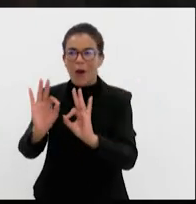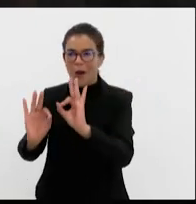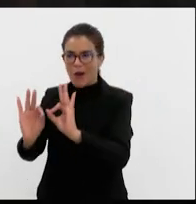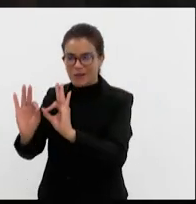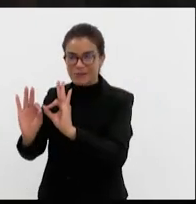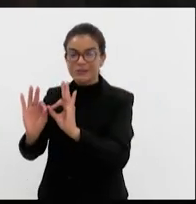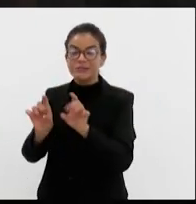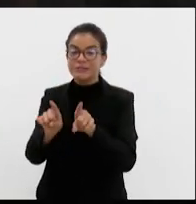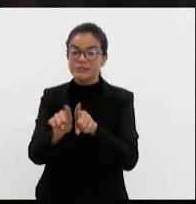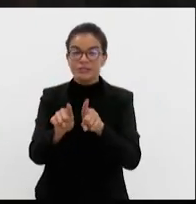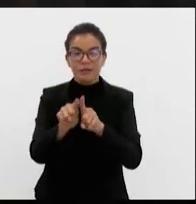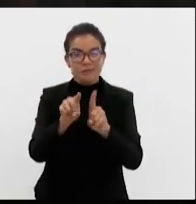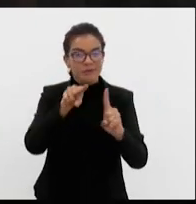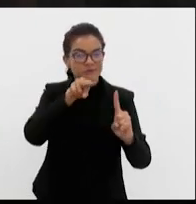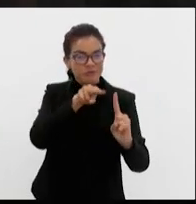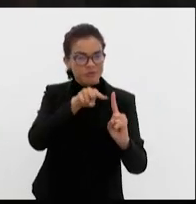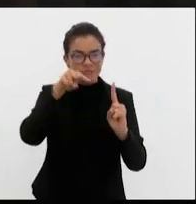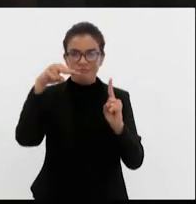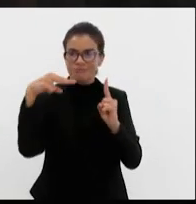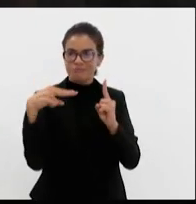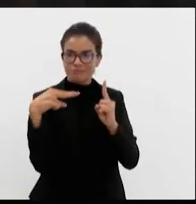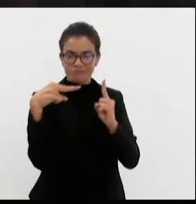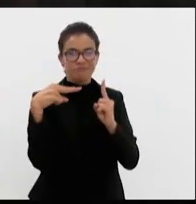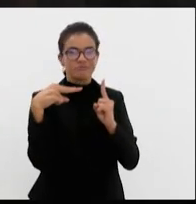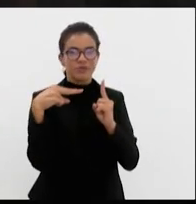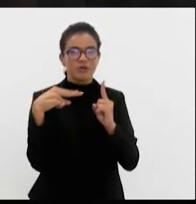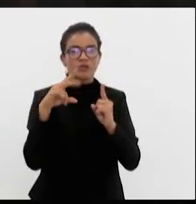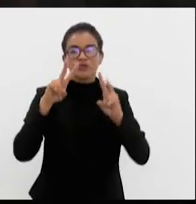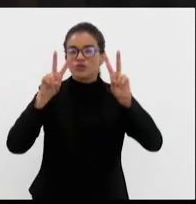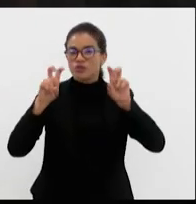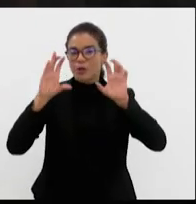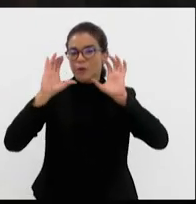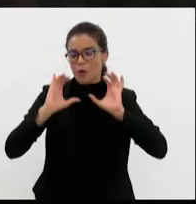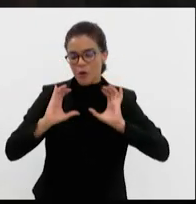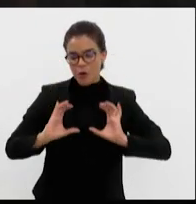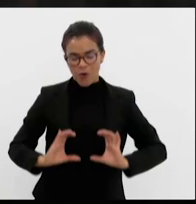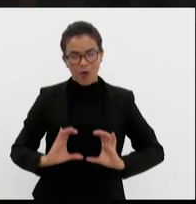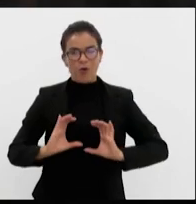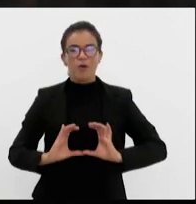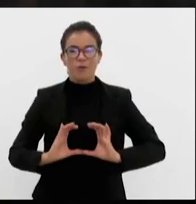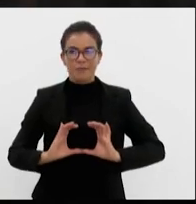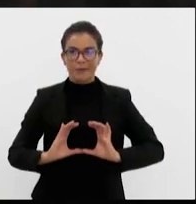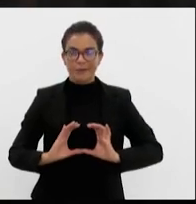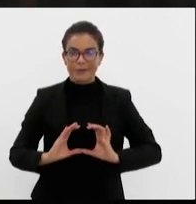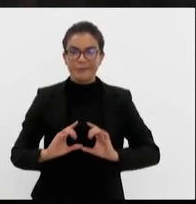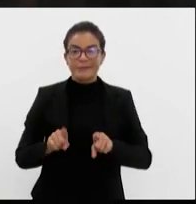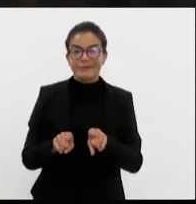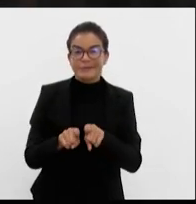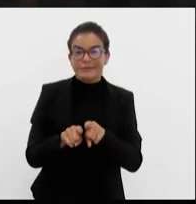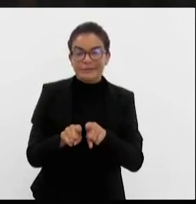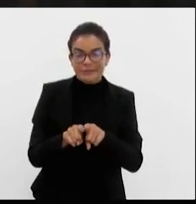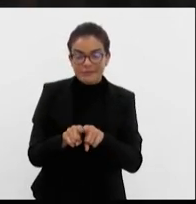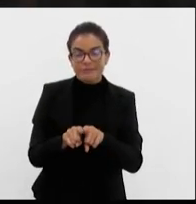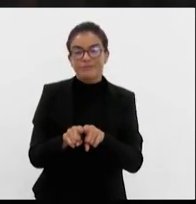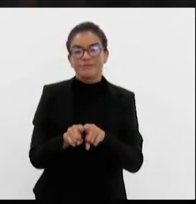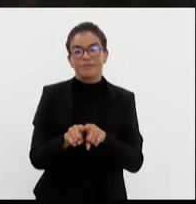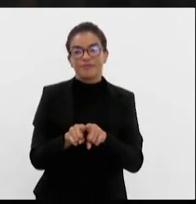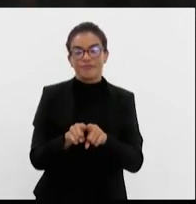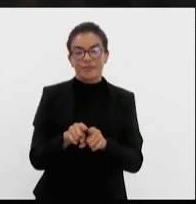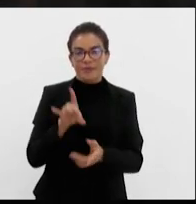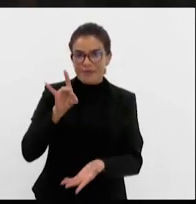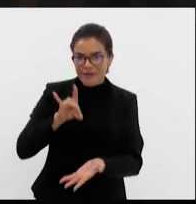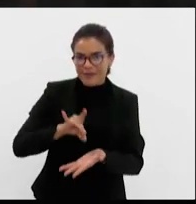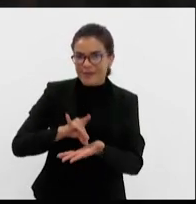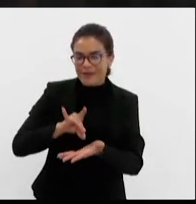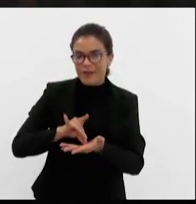e até sob ponto de vista comportamental. E realmente, no